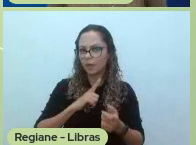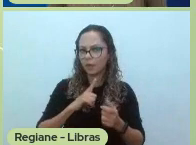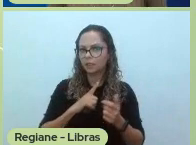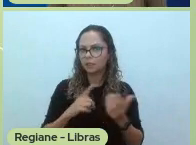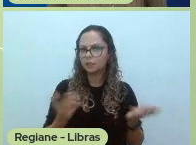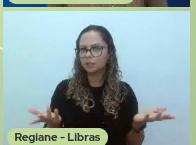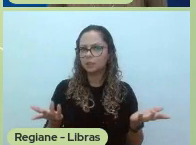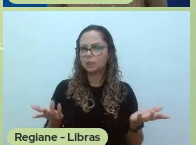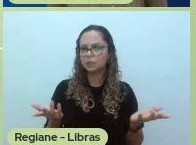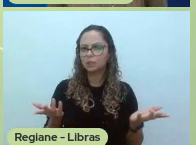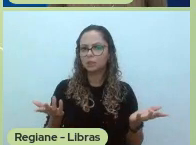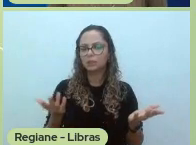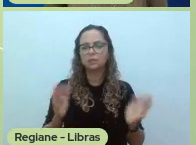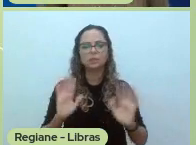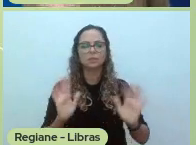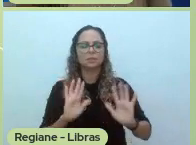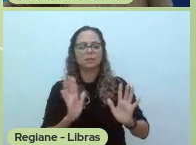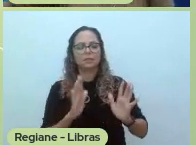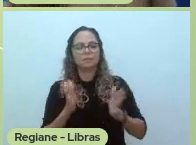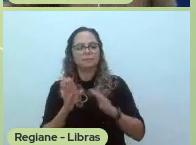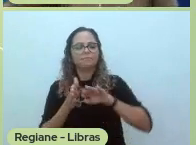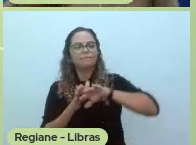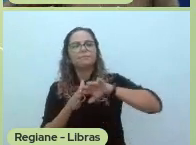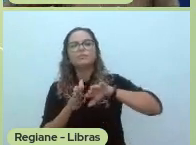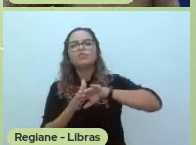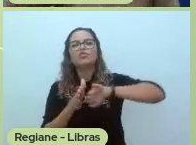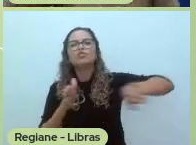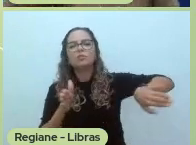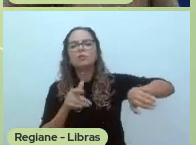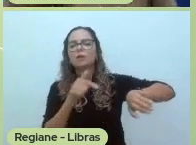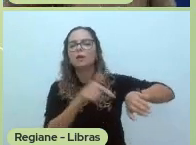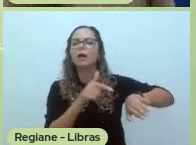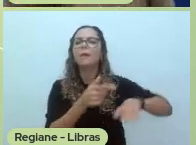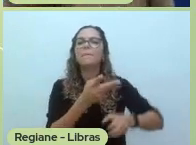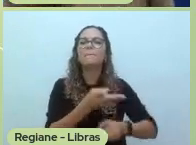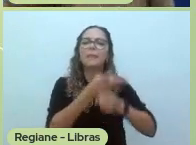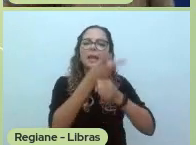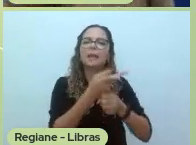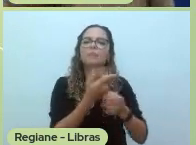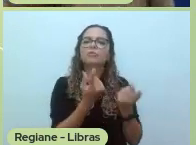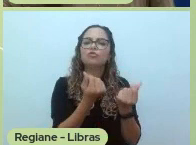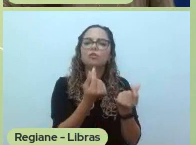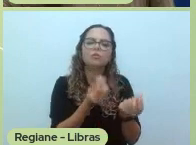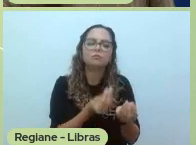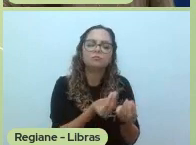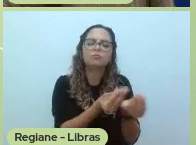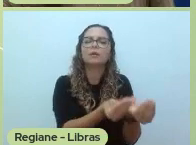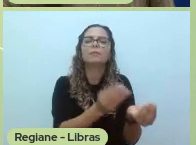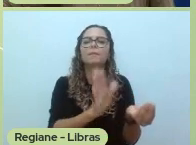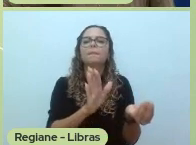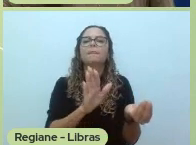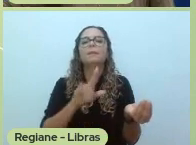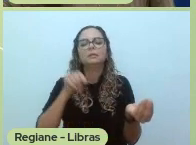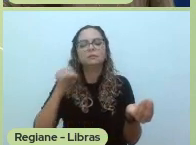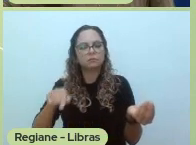da premiação financeira. Você consegue transformar esse incentivo, esse indutor, em cultura?